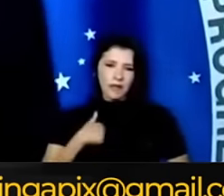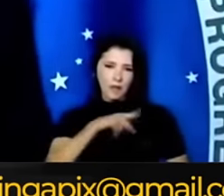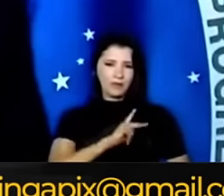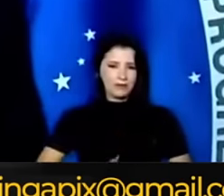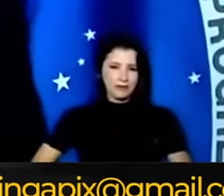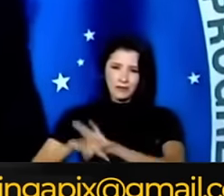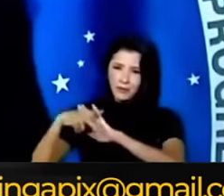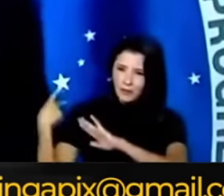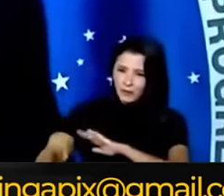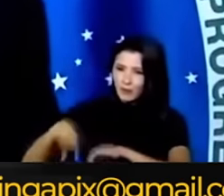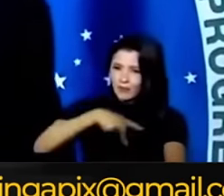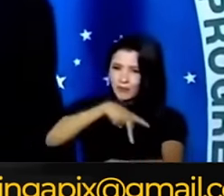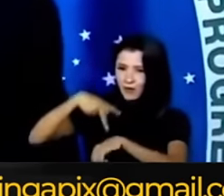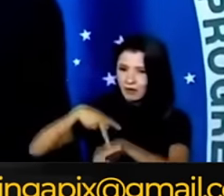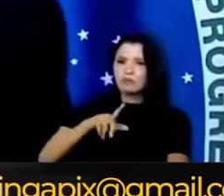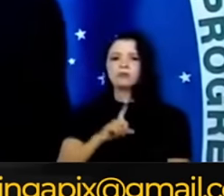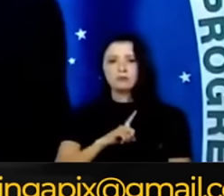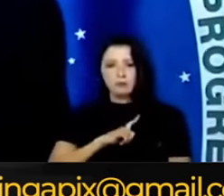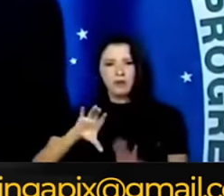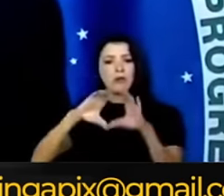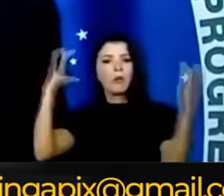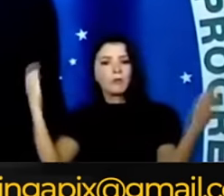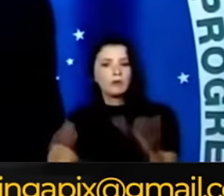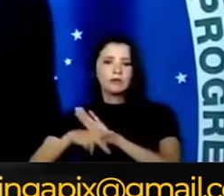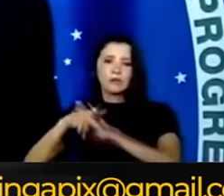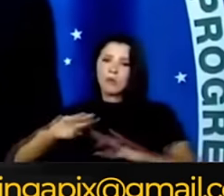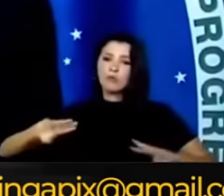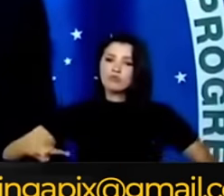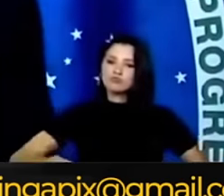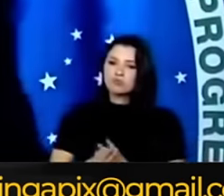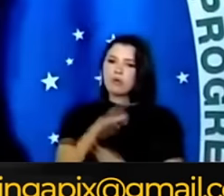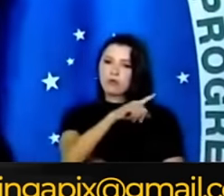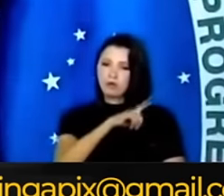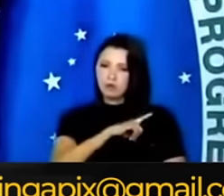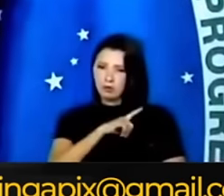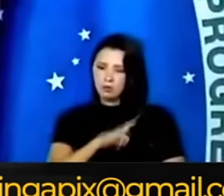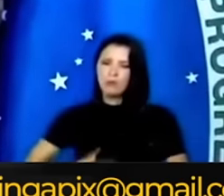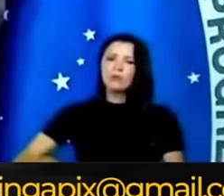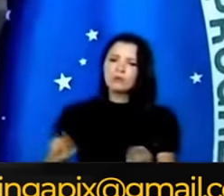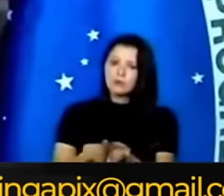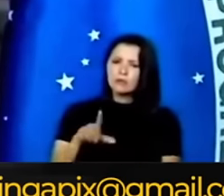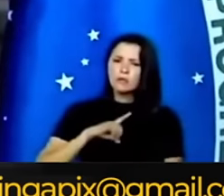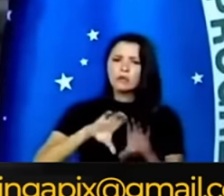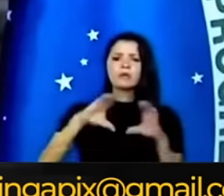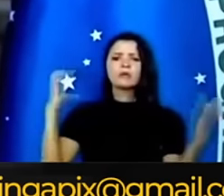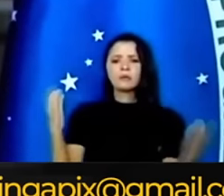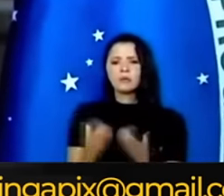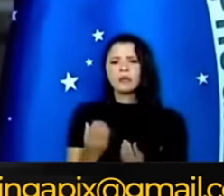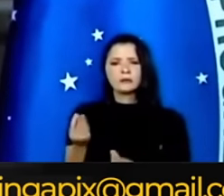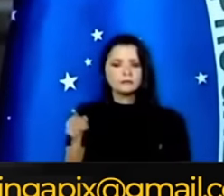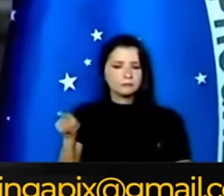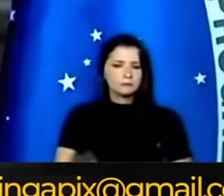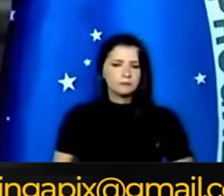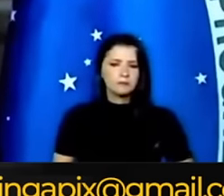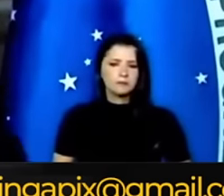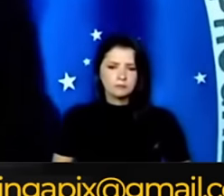país infelizmente tem uma grande Comunidade Judaica Uhum E tem uma grande comunidade árabe